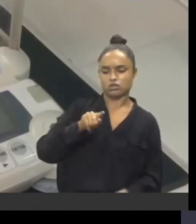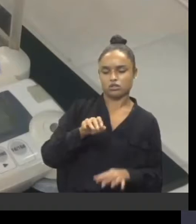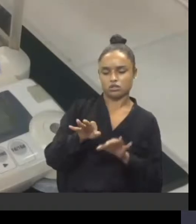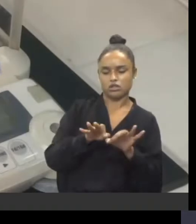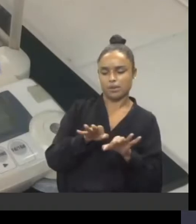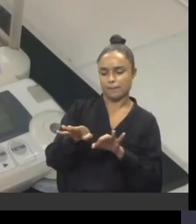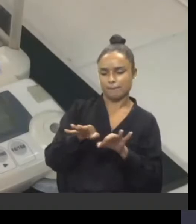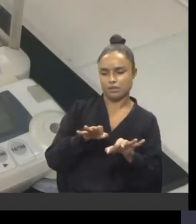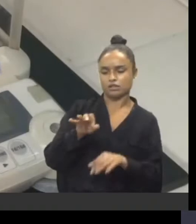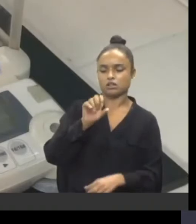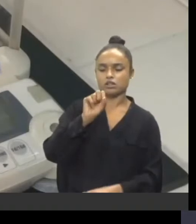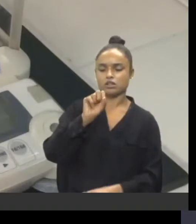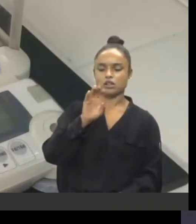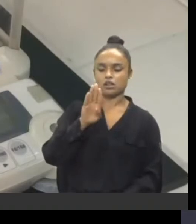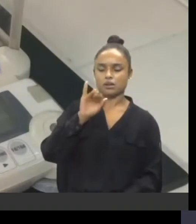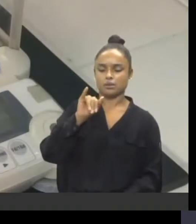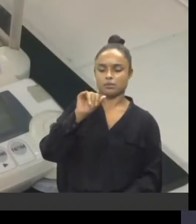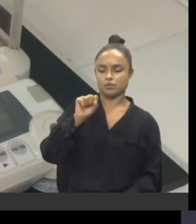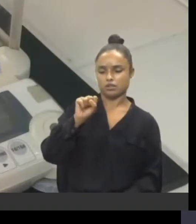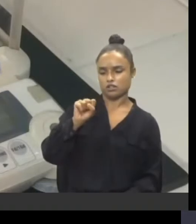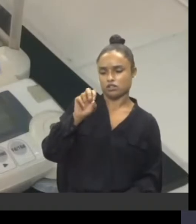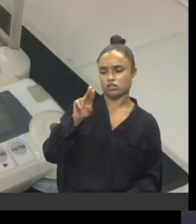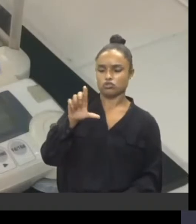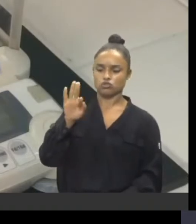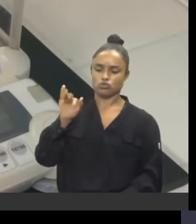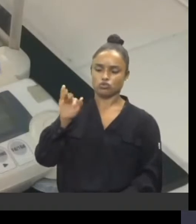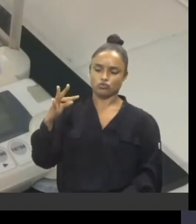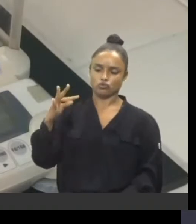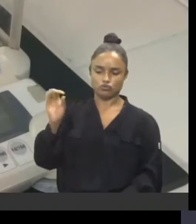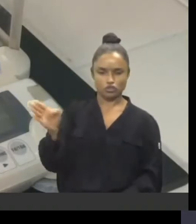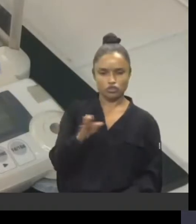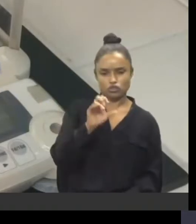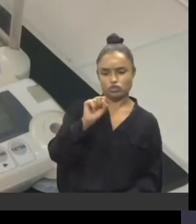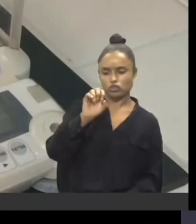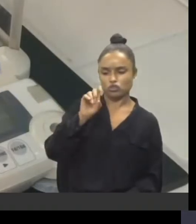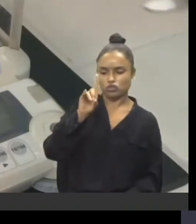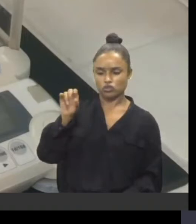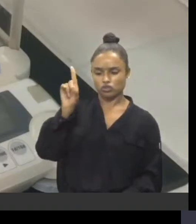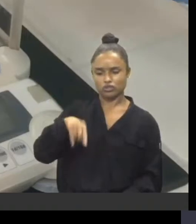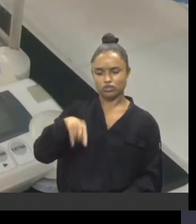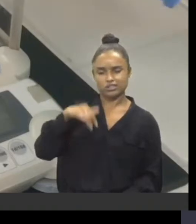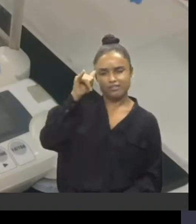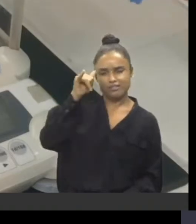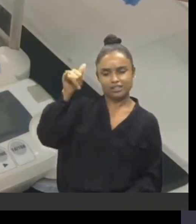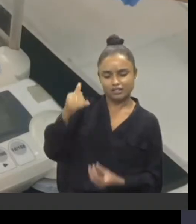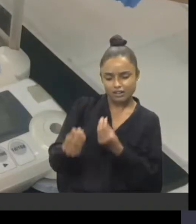saturada de bisulfito de sódio, nós precisamos anotar para evitar qualquer tipo de